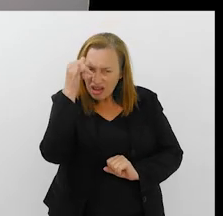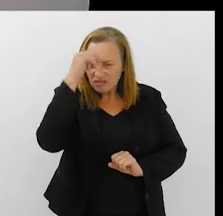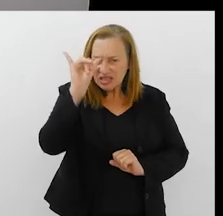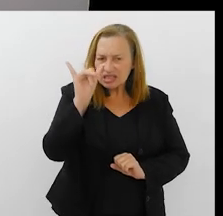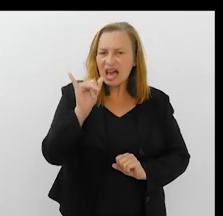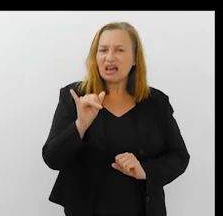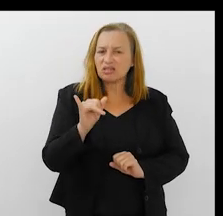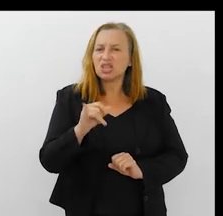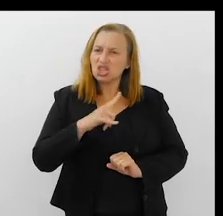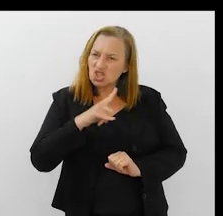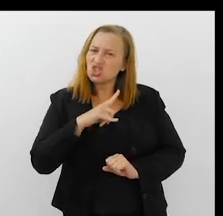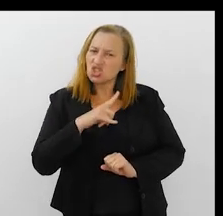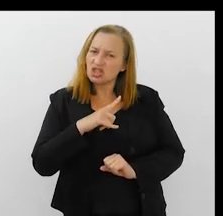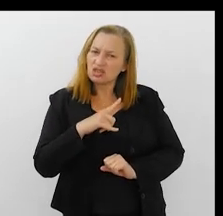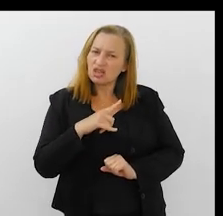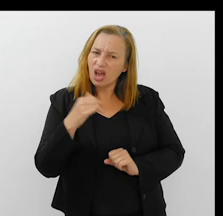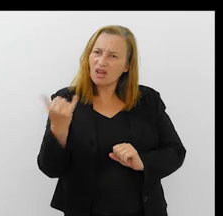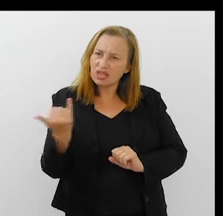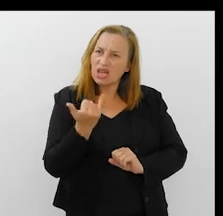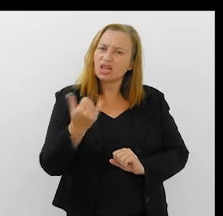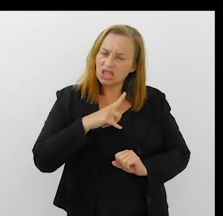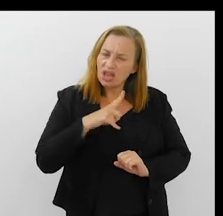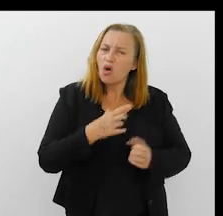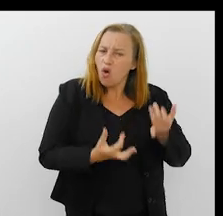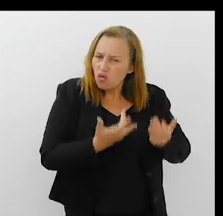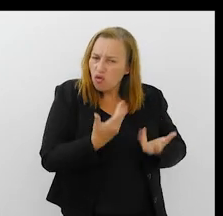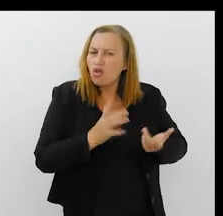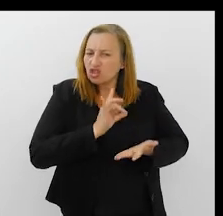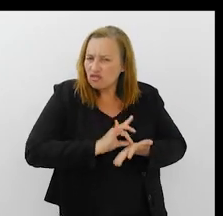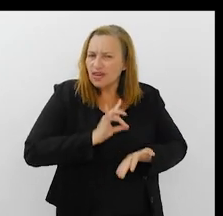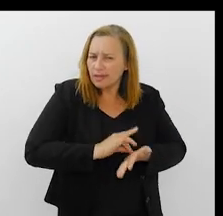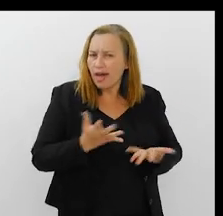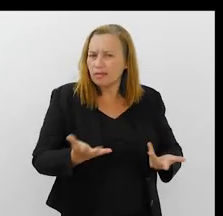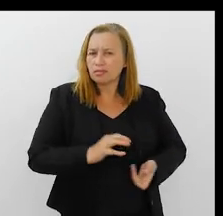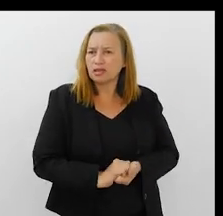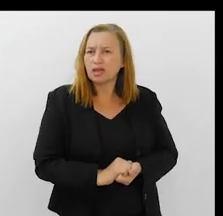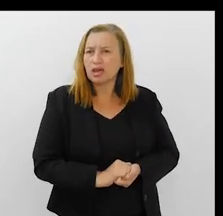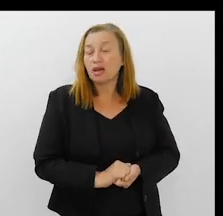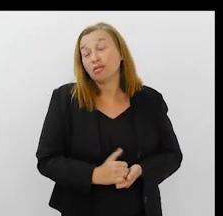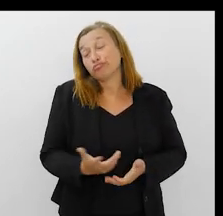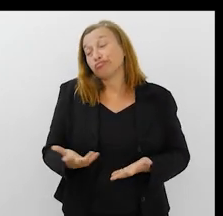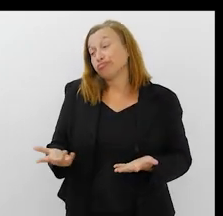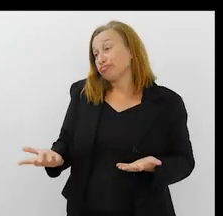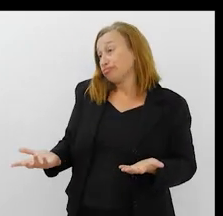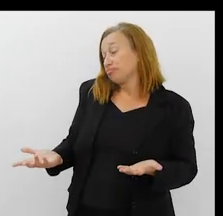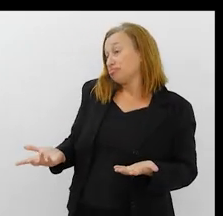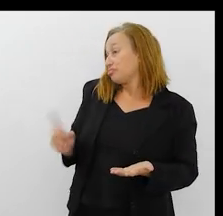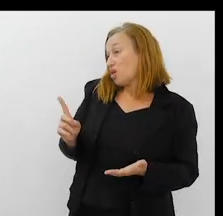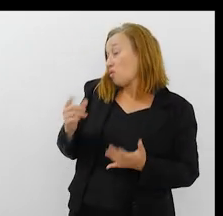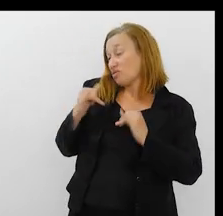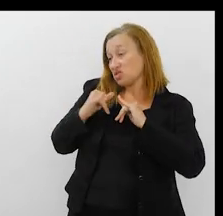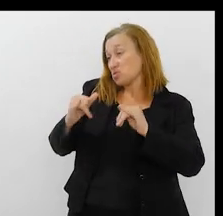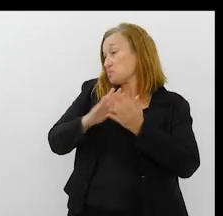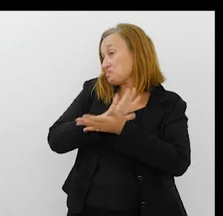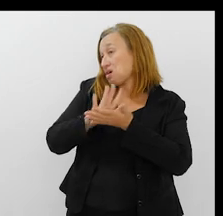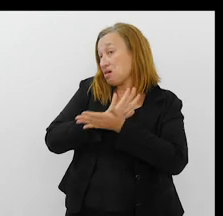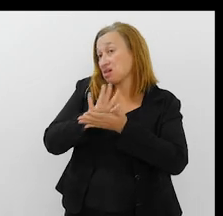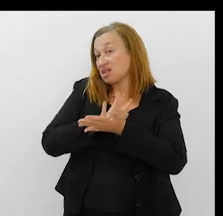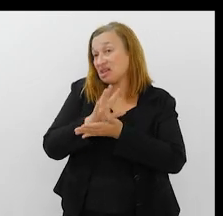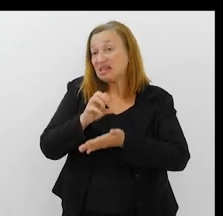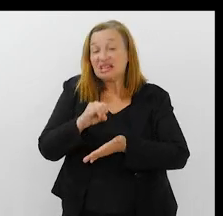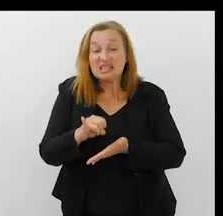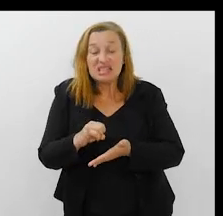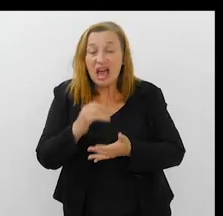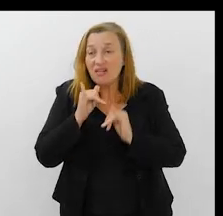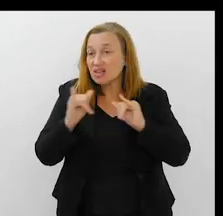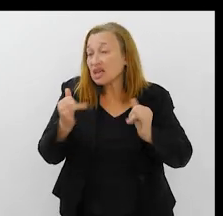que tinha aquela ia ter fogo mesmo, né, físico. Aí a gente não avisou, não, né? Não avisou,